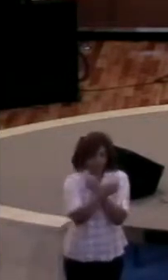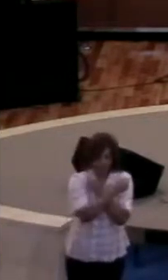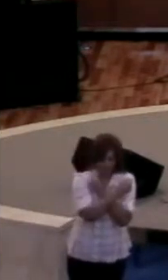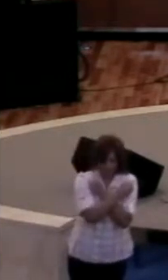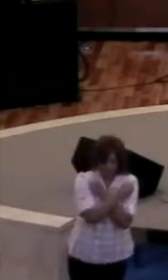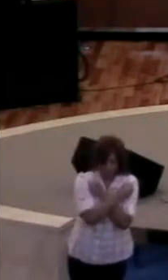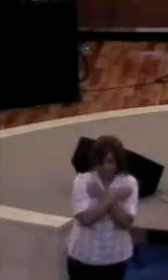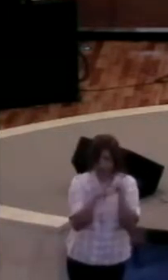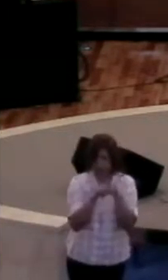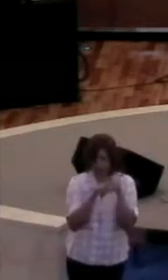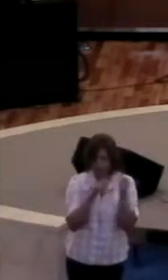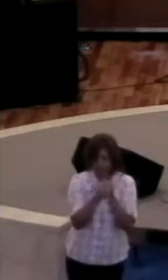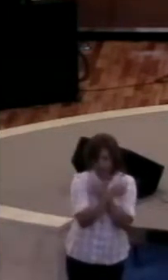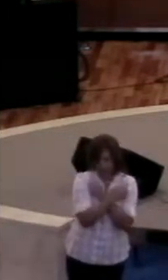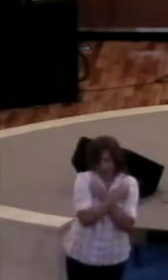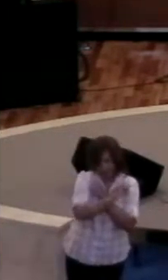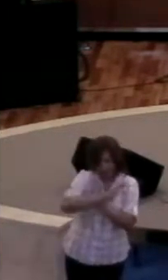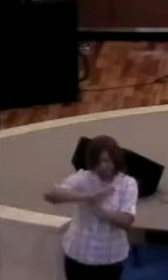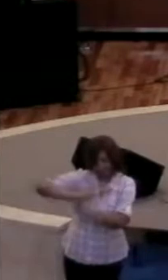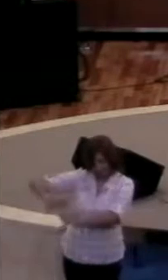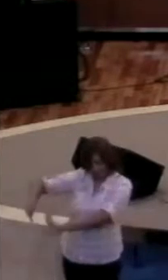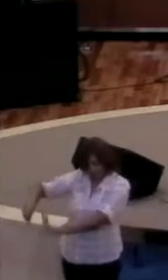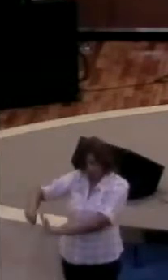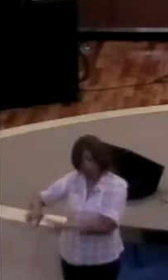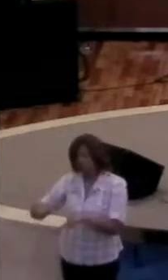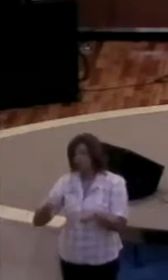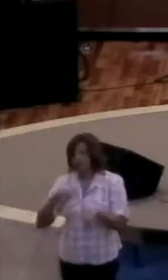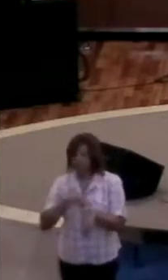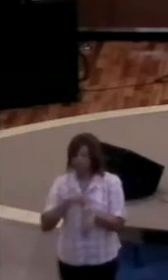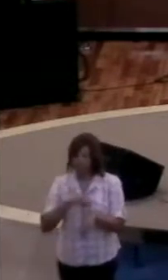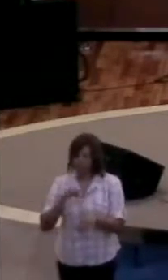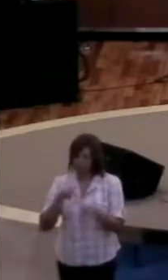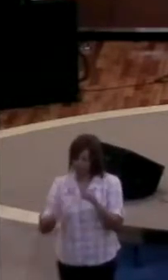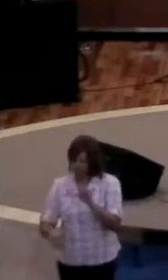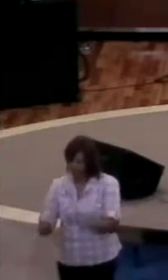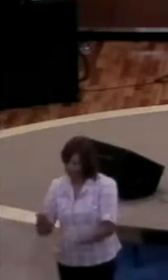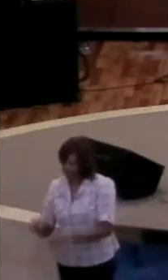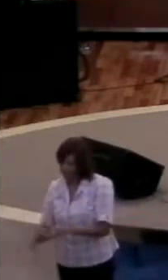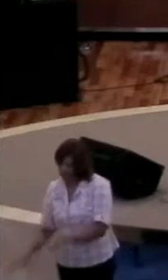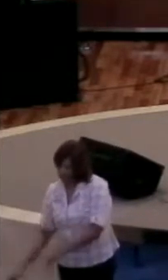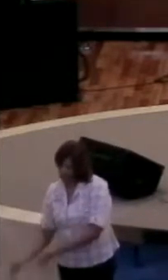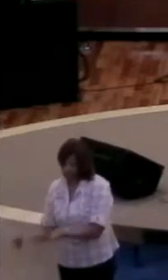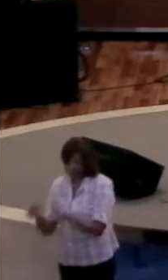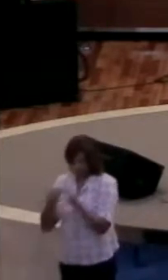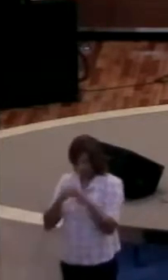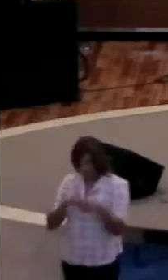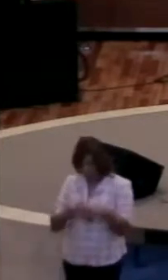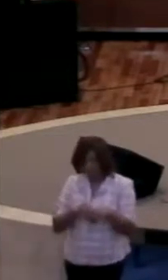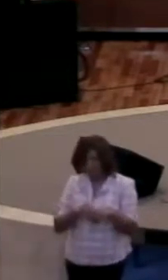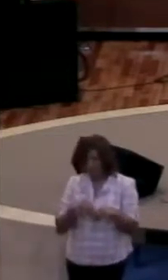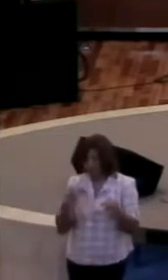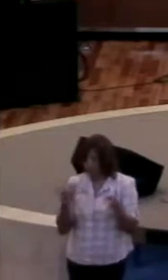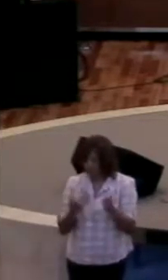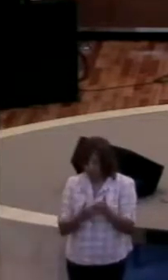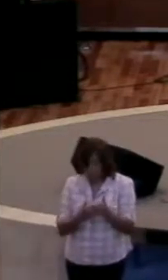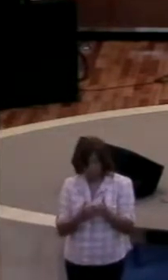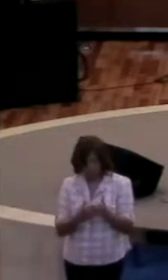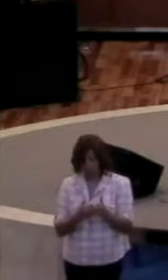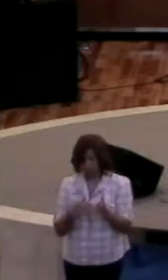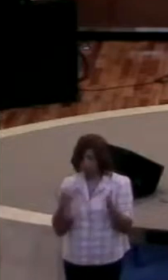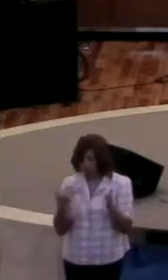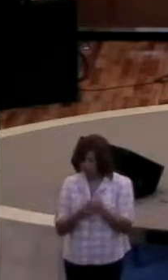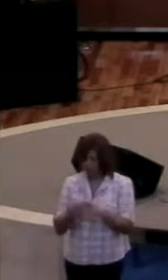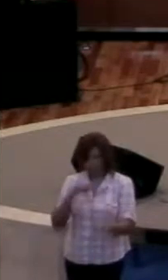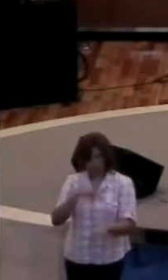abraçar. Tempo de plantar e tempo de colher. Deus quer que nós aprendamos essa lição: tudo